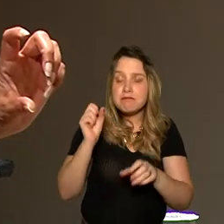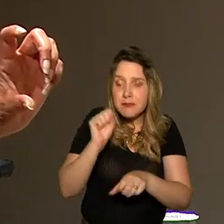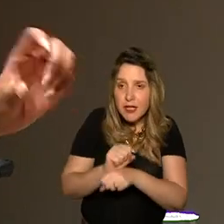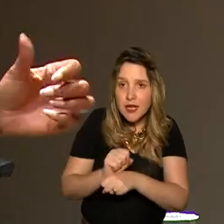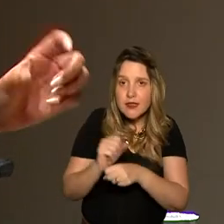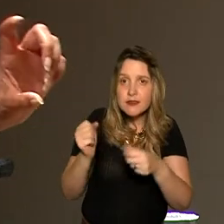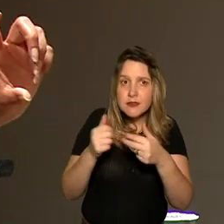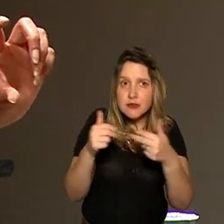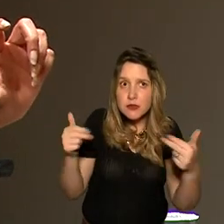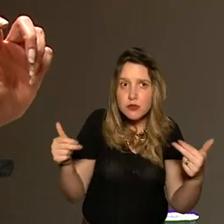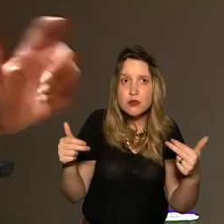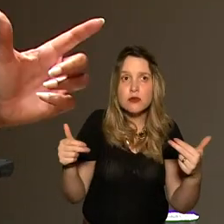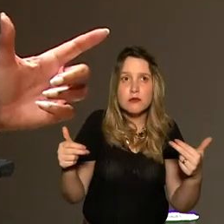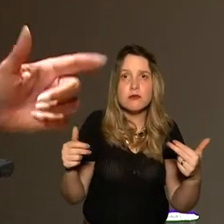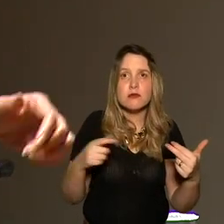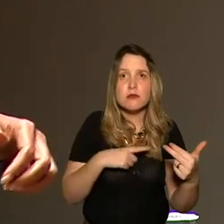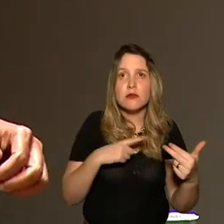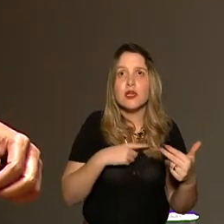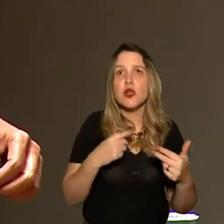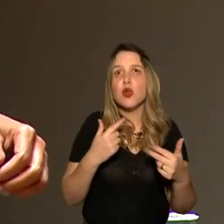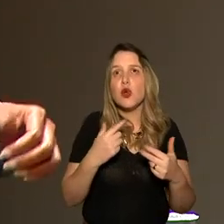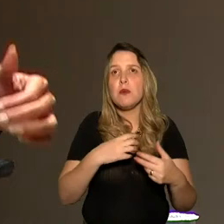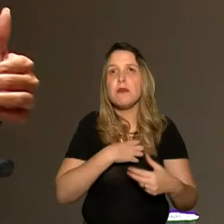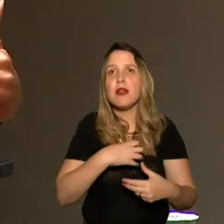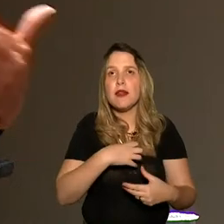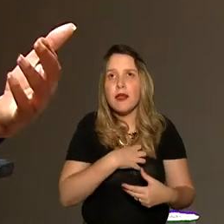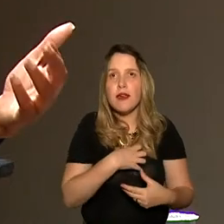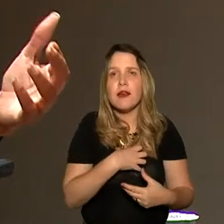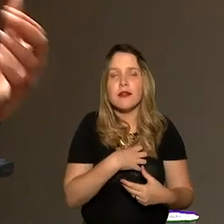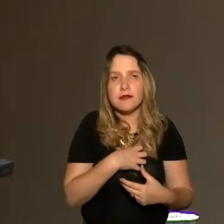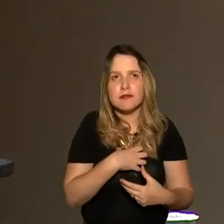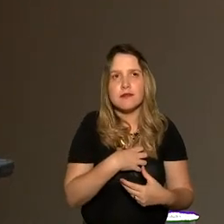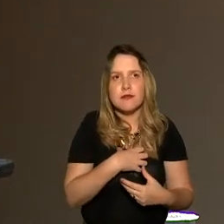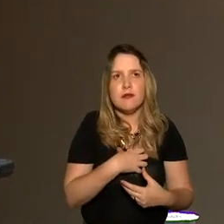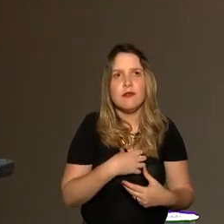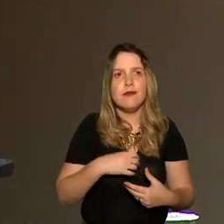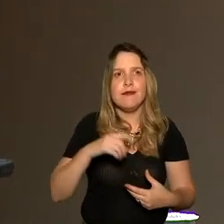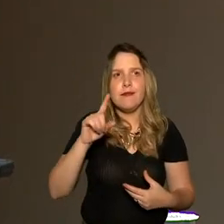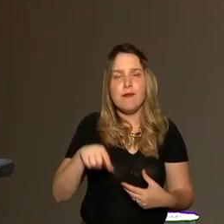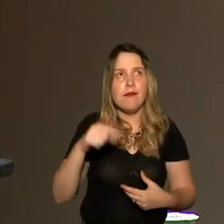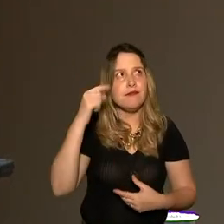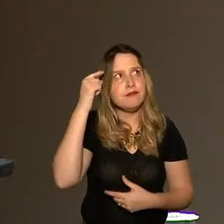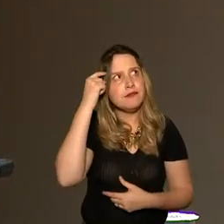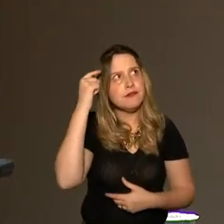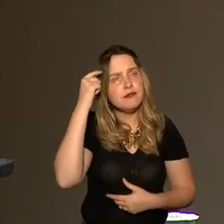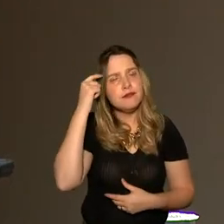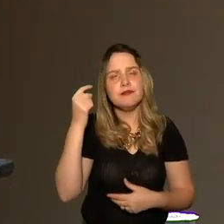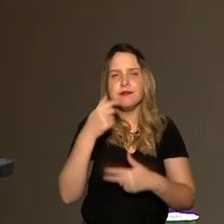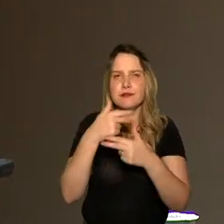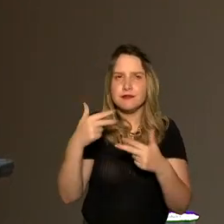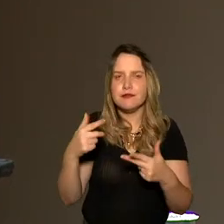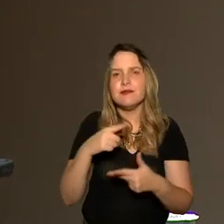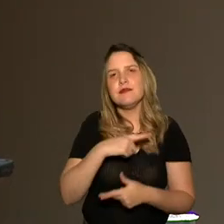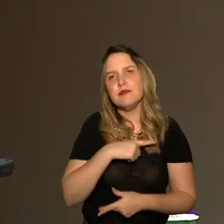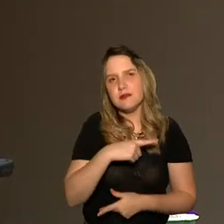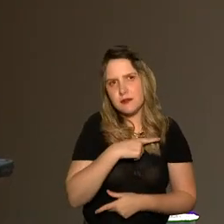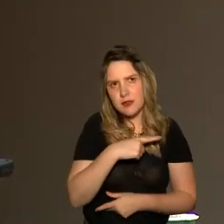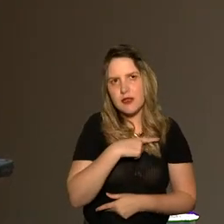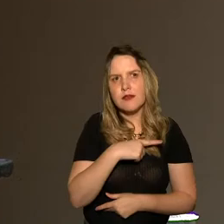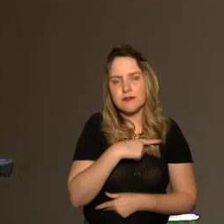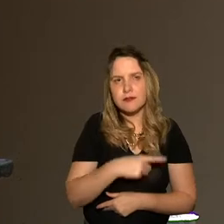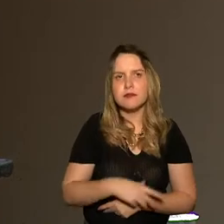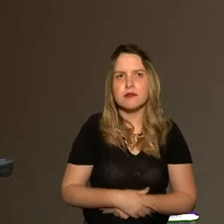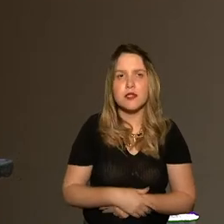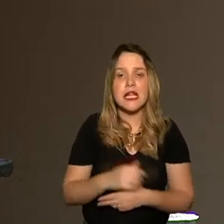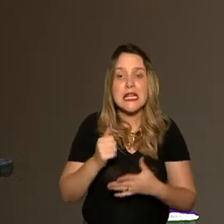conseguir talvez virar totalmente essa chave Mas é uma é um pensamento que a gente tem que ter né de de